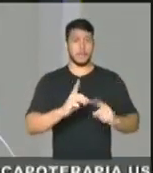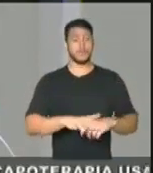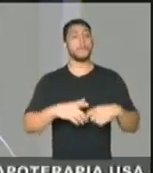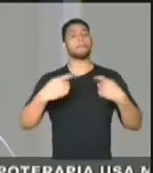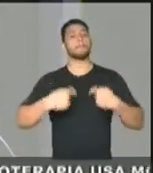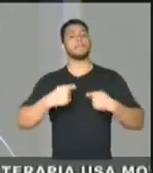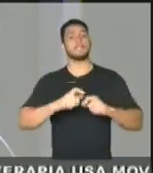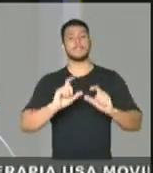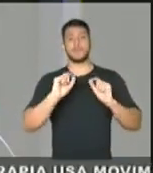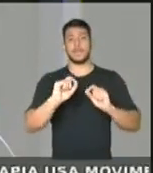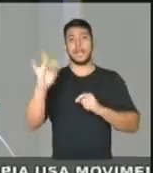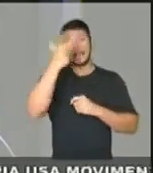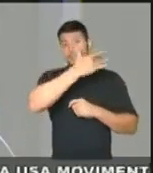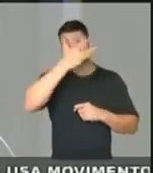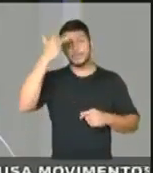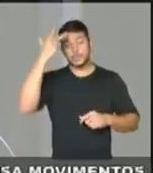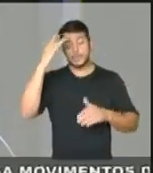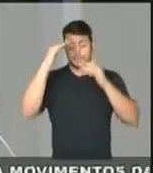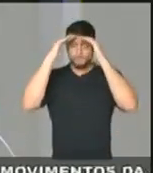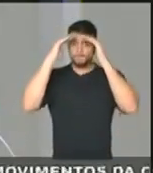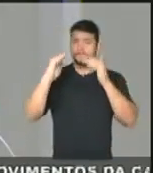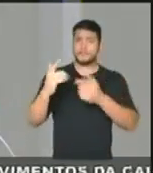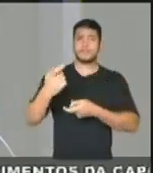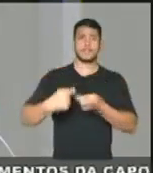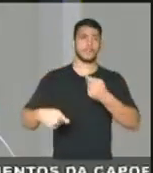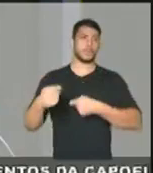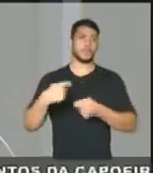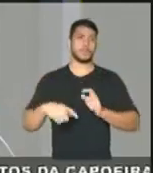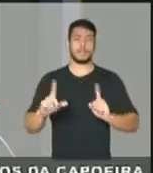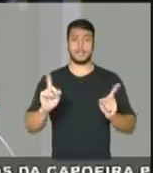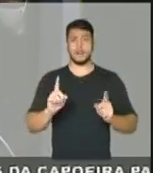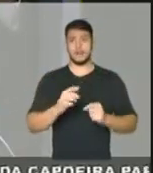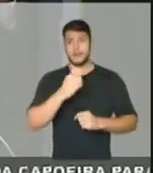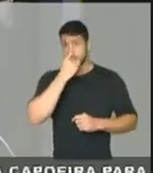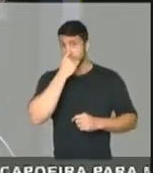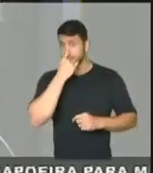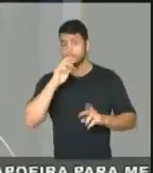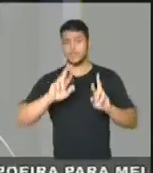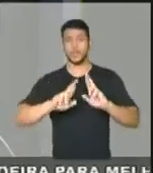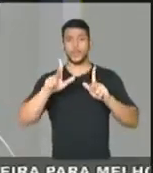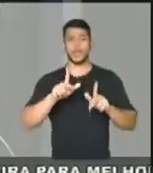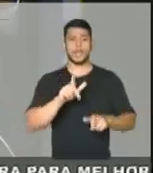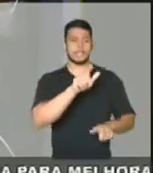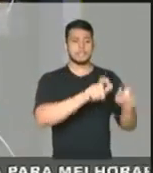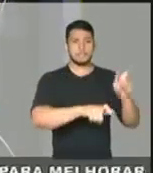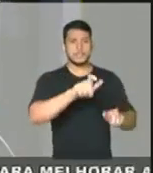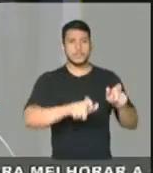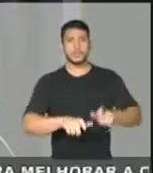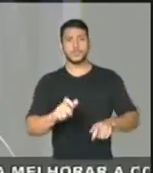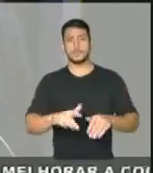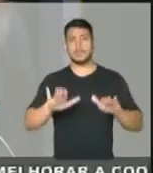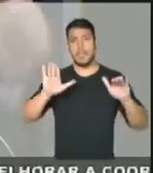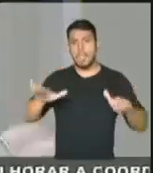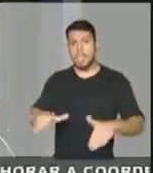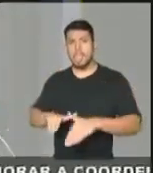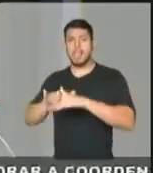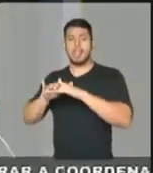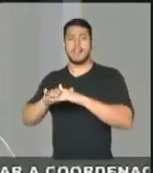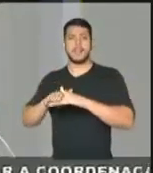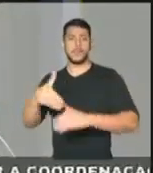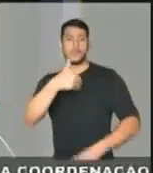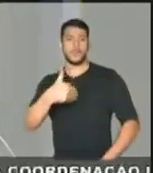das pessoas. Não são as pessoas que devem existir para o governo, ou para os bancos tão